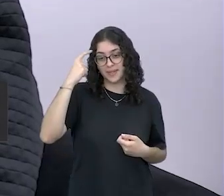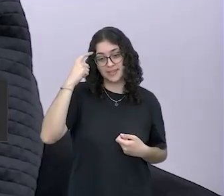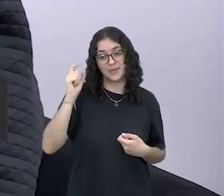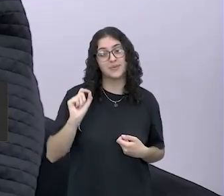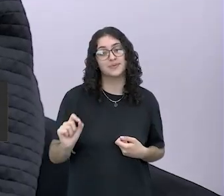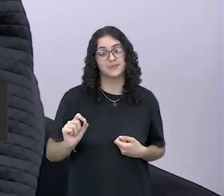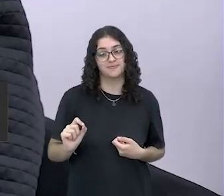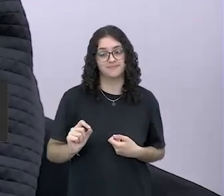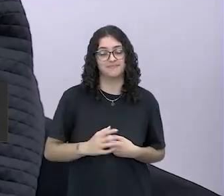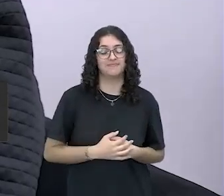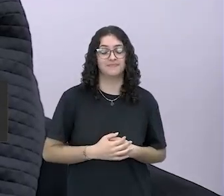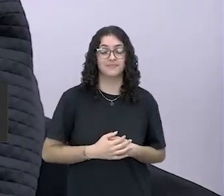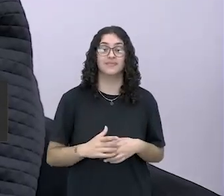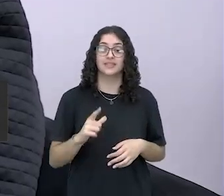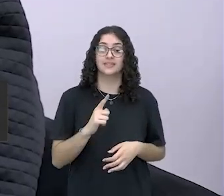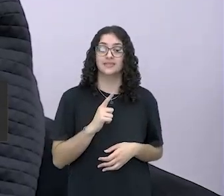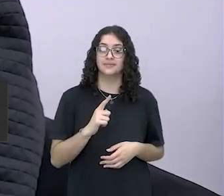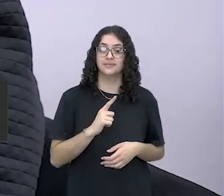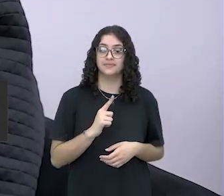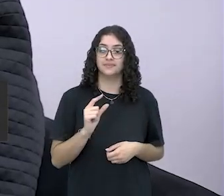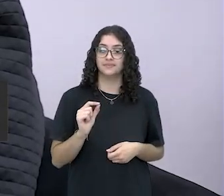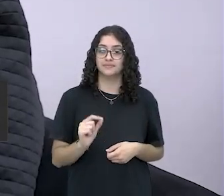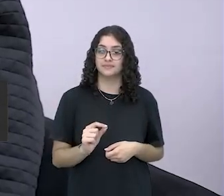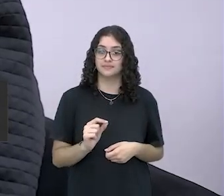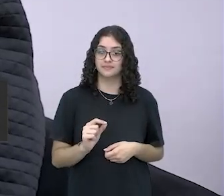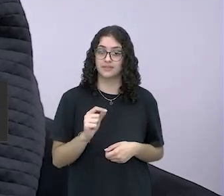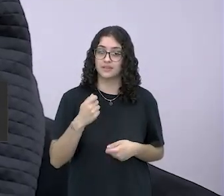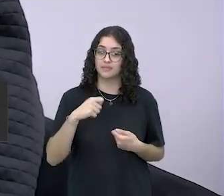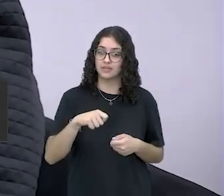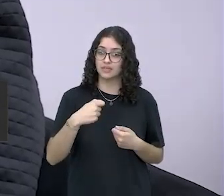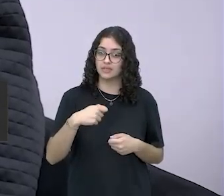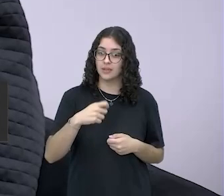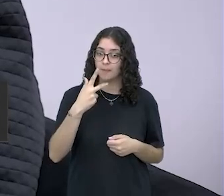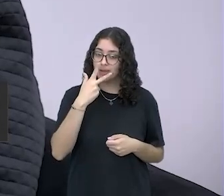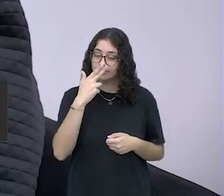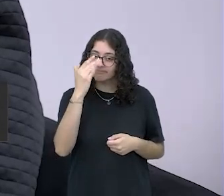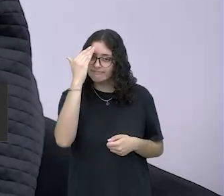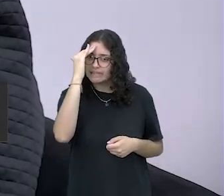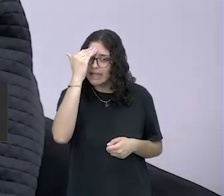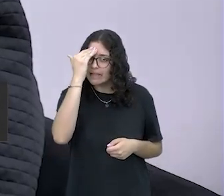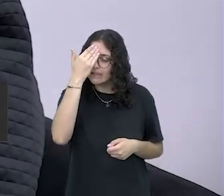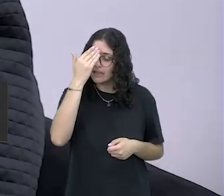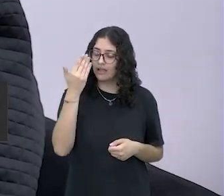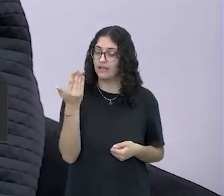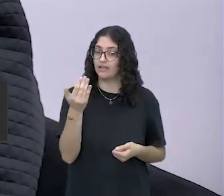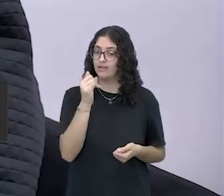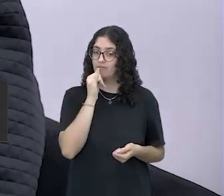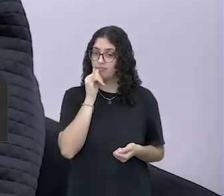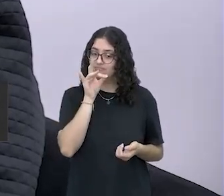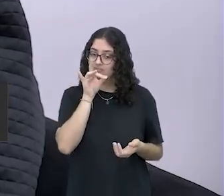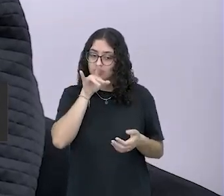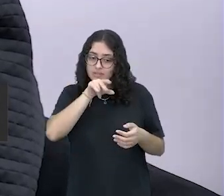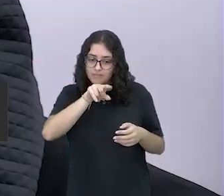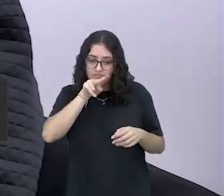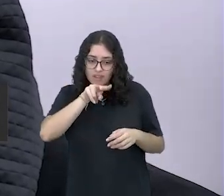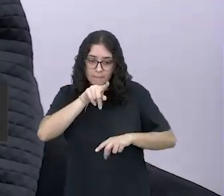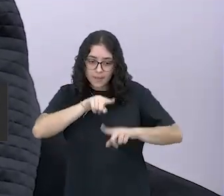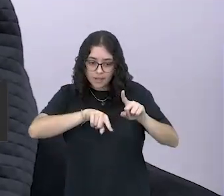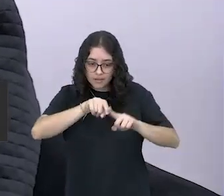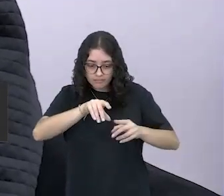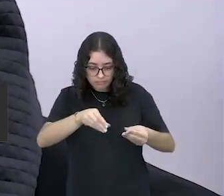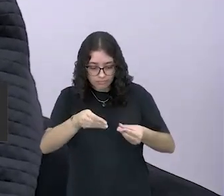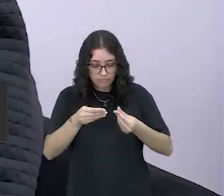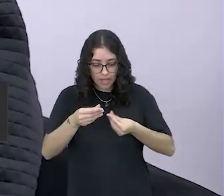alunos têm uma questão que é deles assimilarem isso. Então, a questão do concreto para os alunos